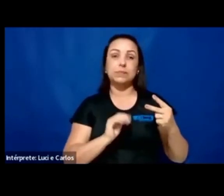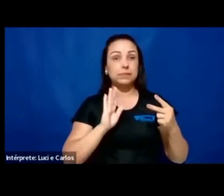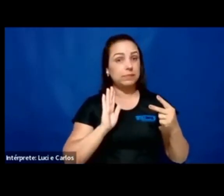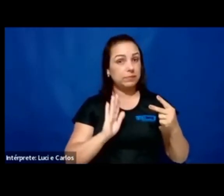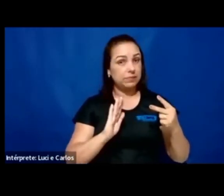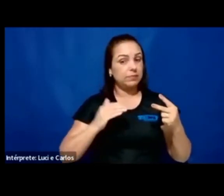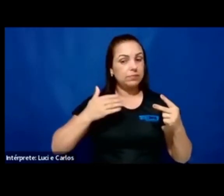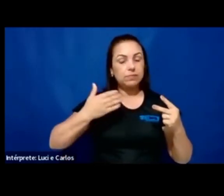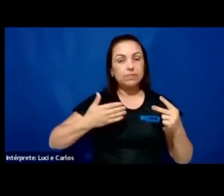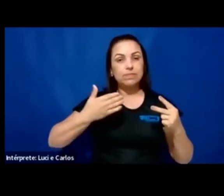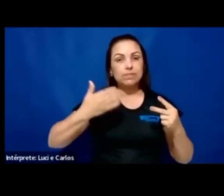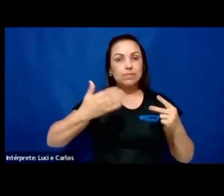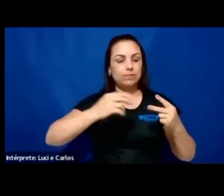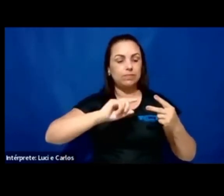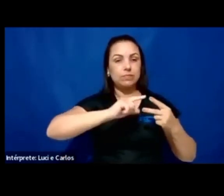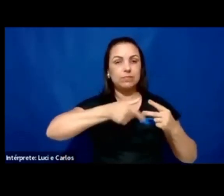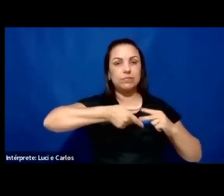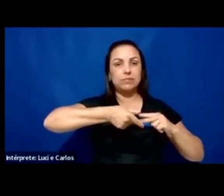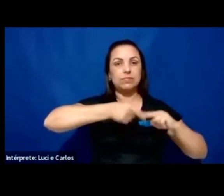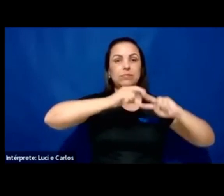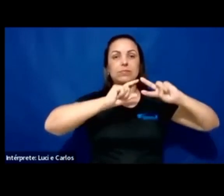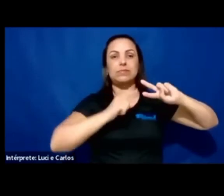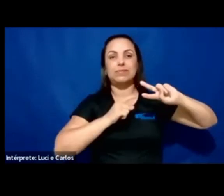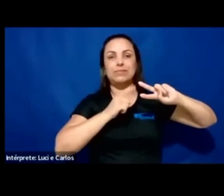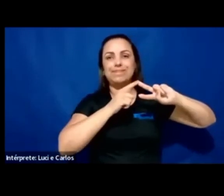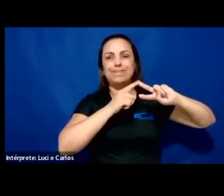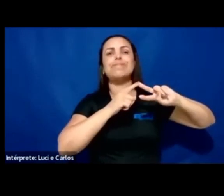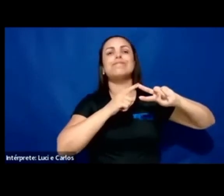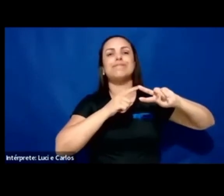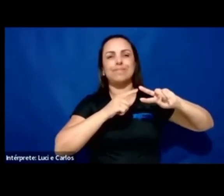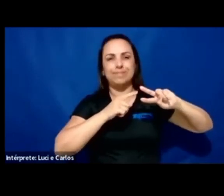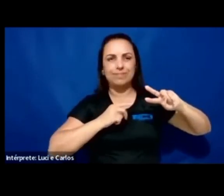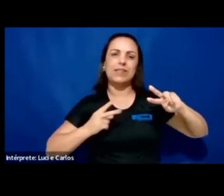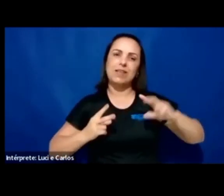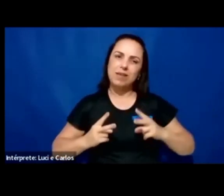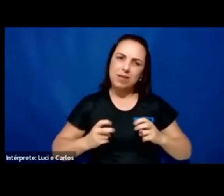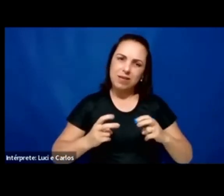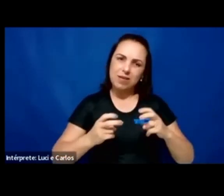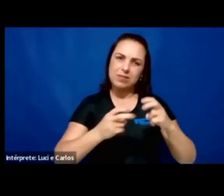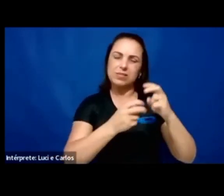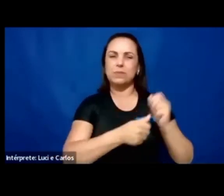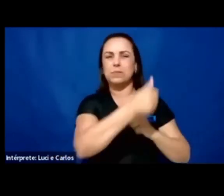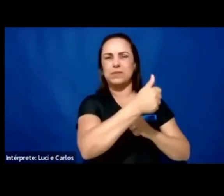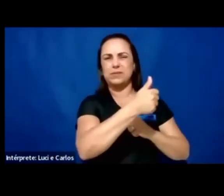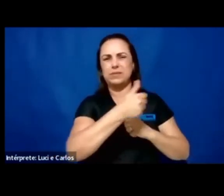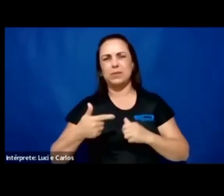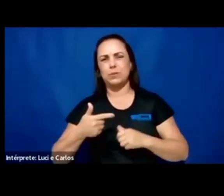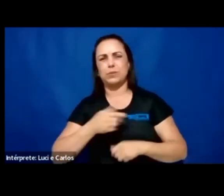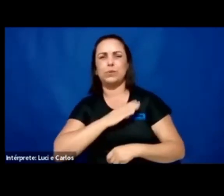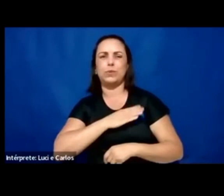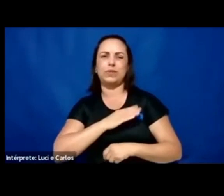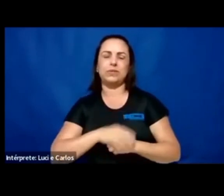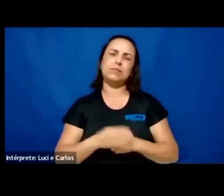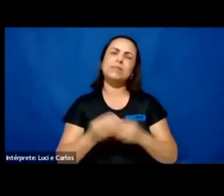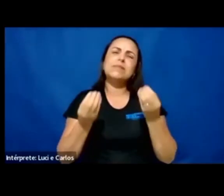muito, que o câncer ele vai ultrapassar as doenças cardiovasculares. É possível? É